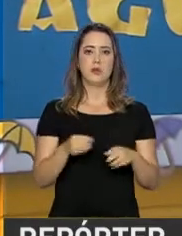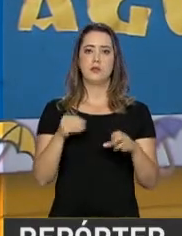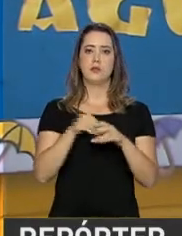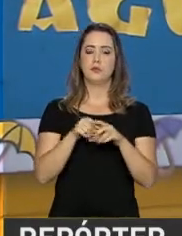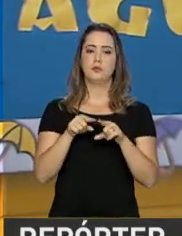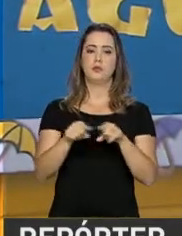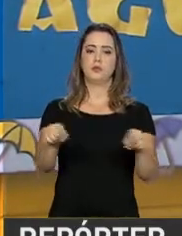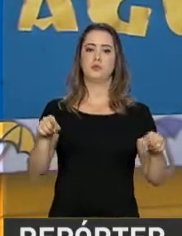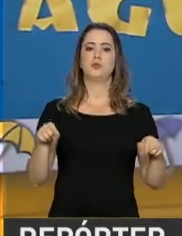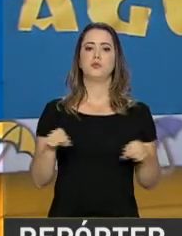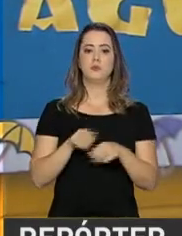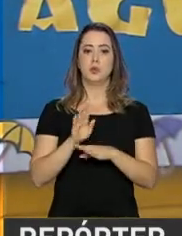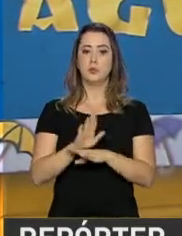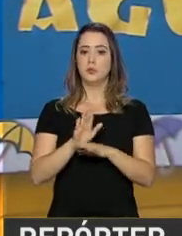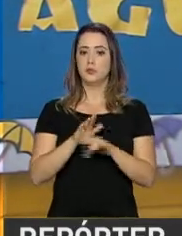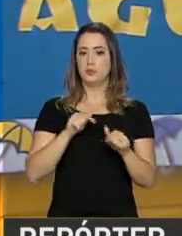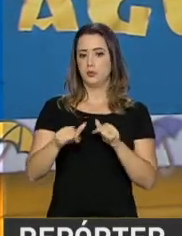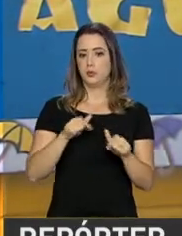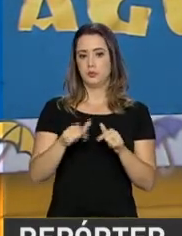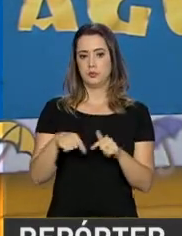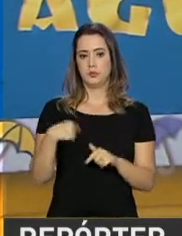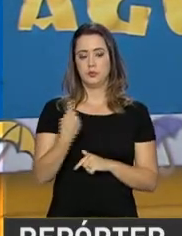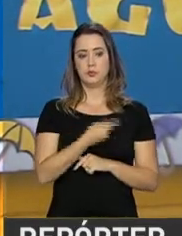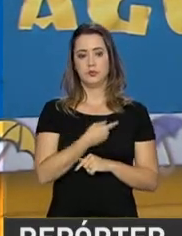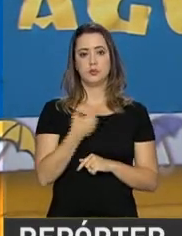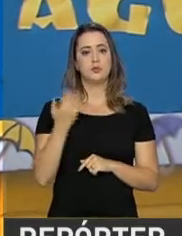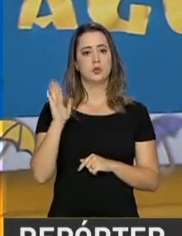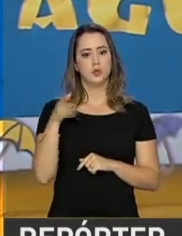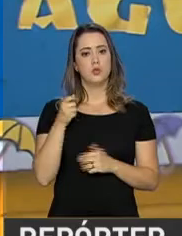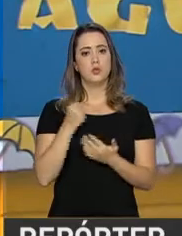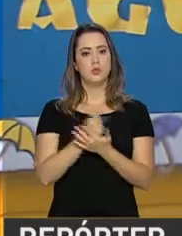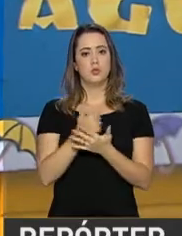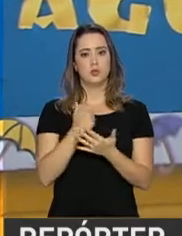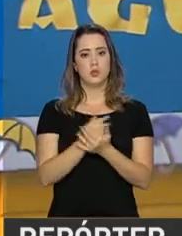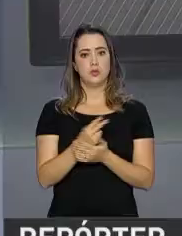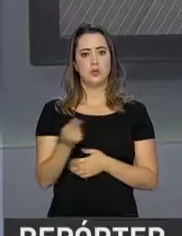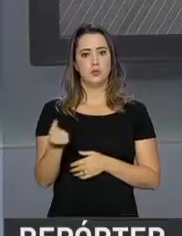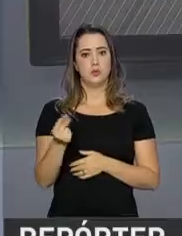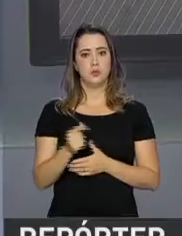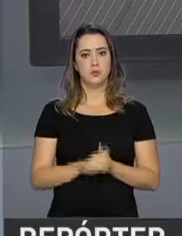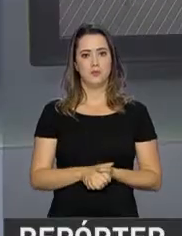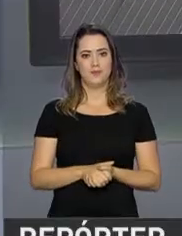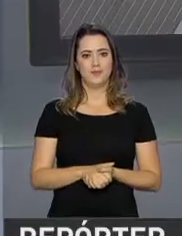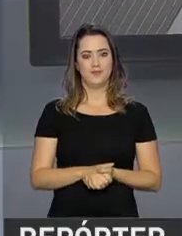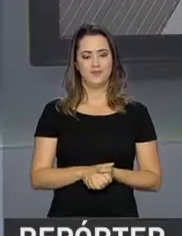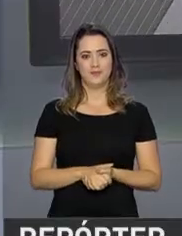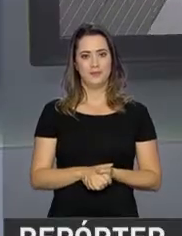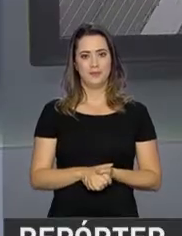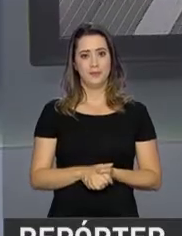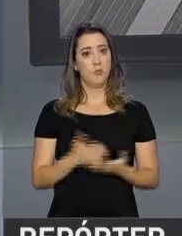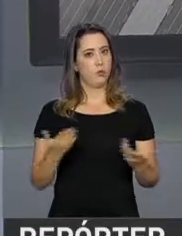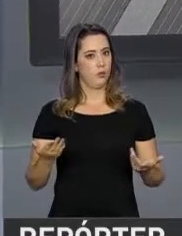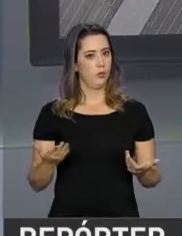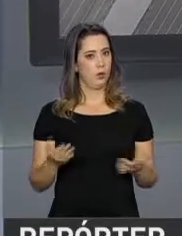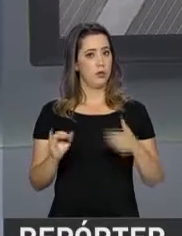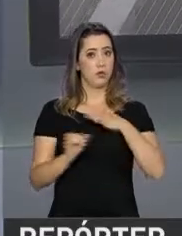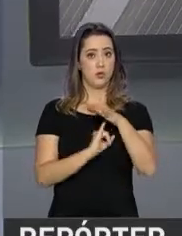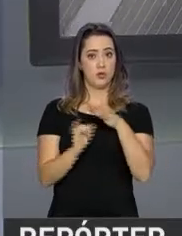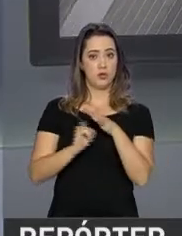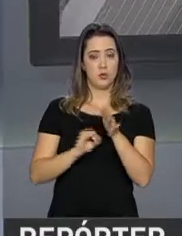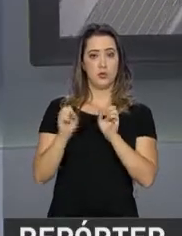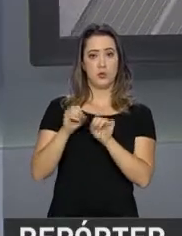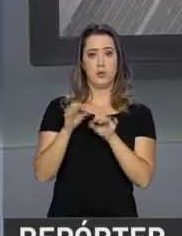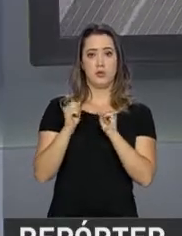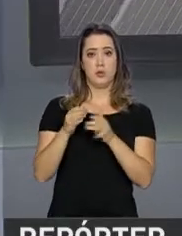aula para complementar o trabalho a gente a grande maioria consegue comprar com a verba e atenção às instituições de ensino